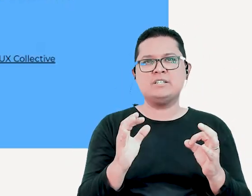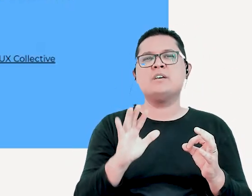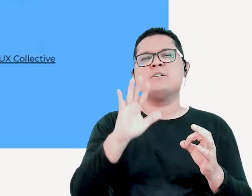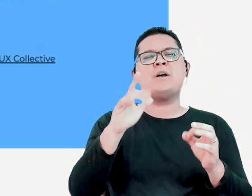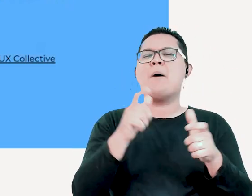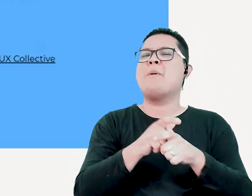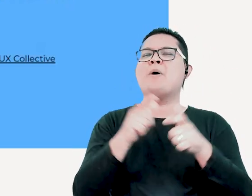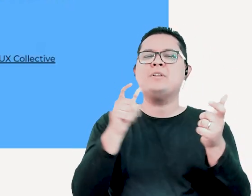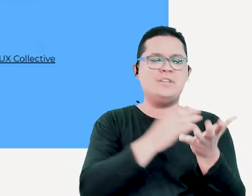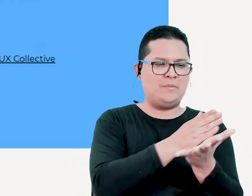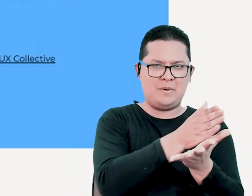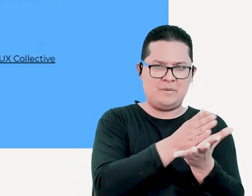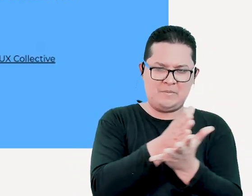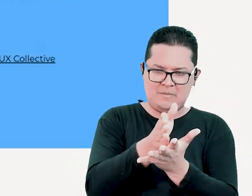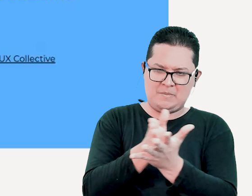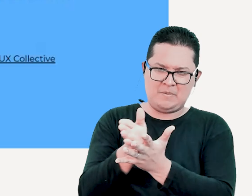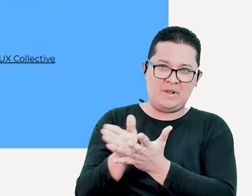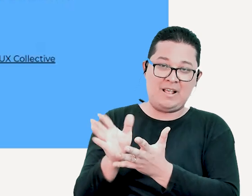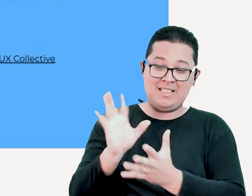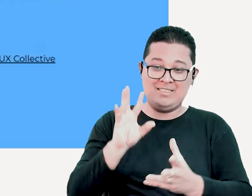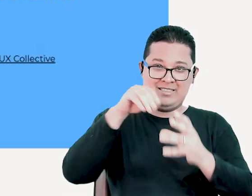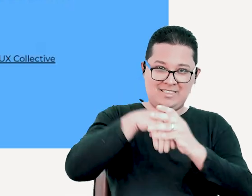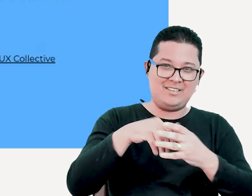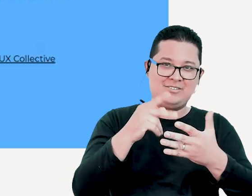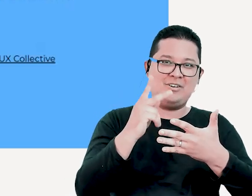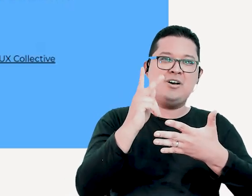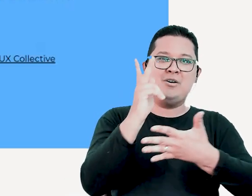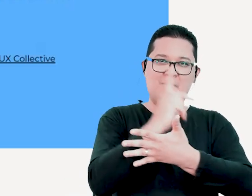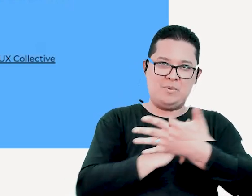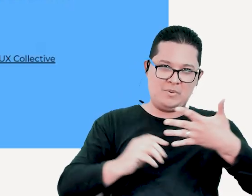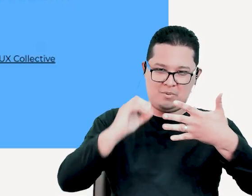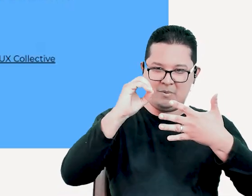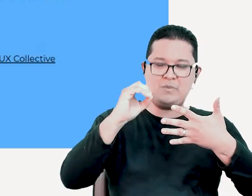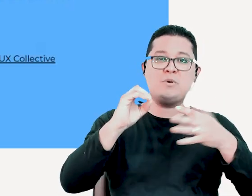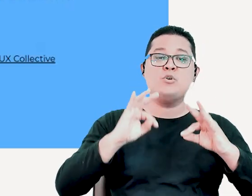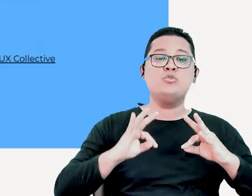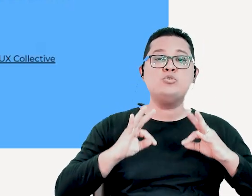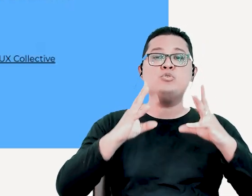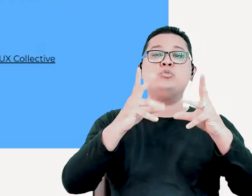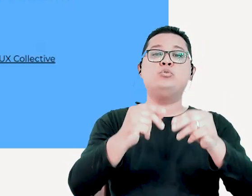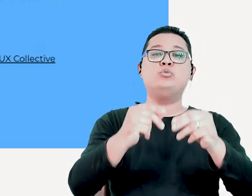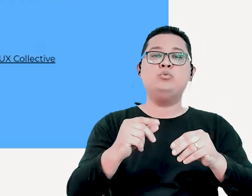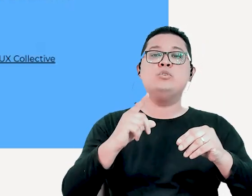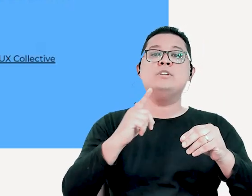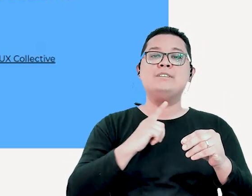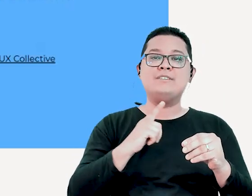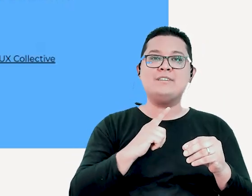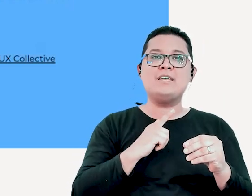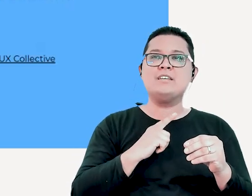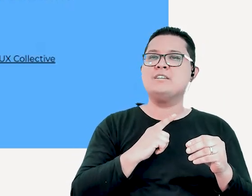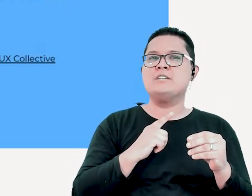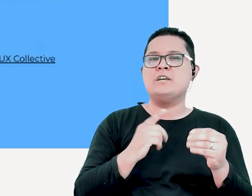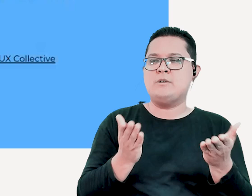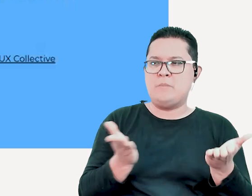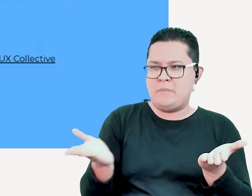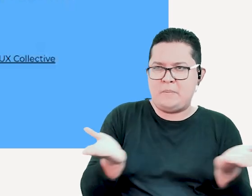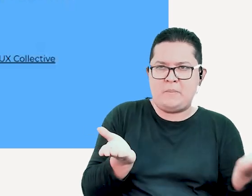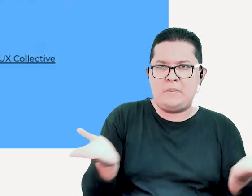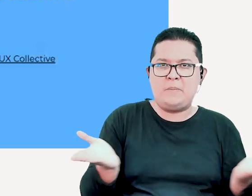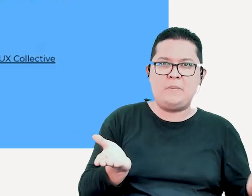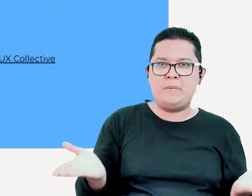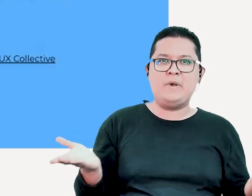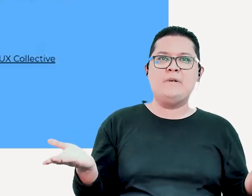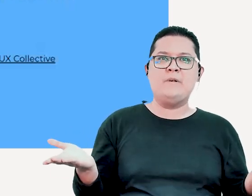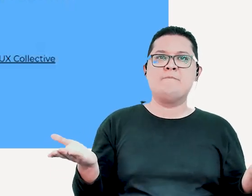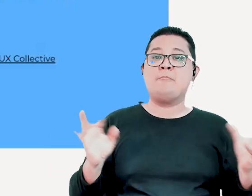elas têm em comum, essas disciplinas, elas são cross, né? Ou seja, a gente atende vários times e tem a sua parte ali